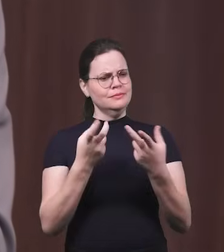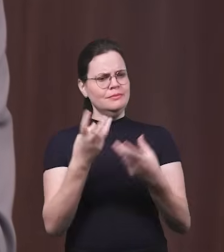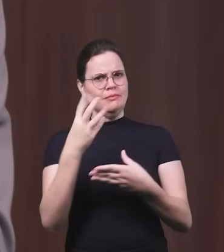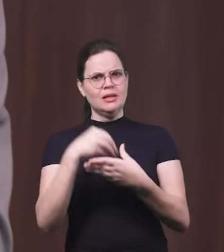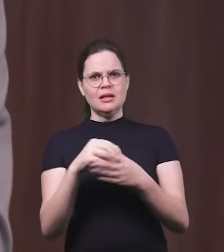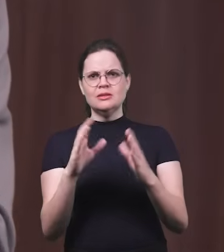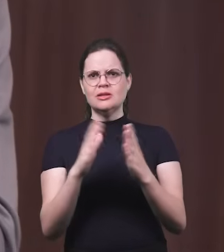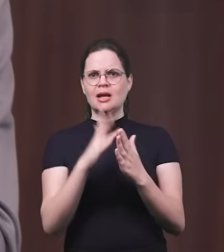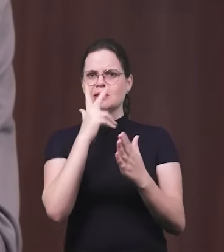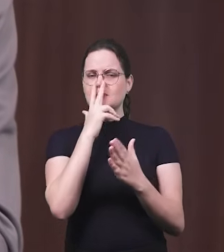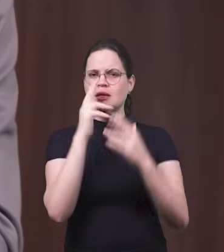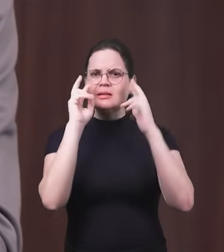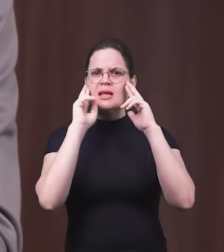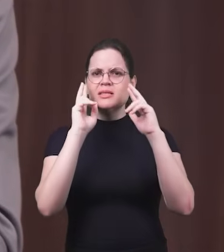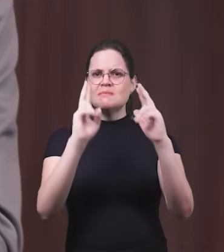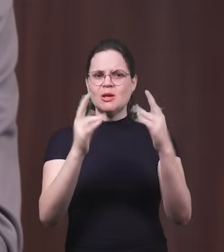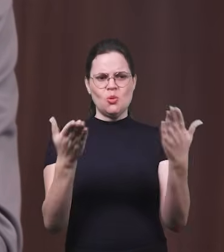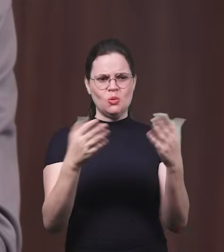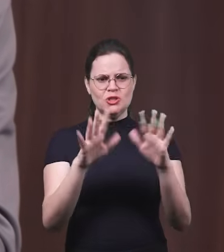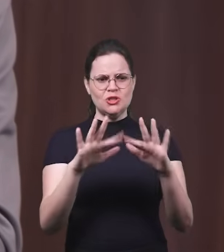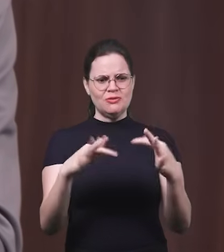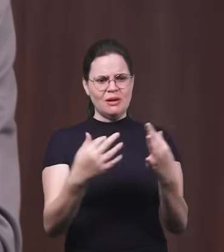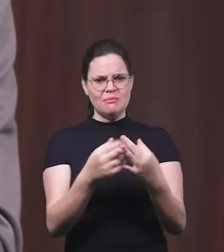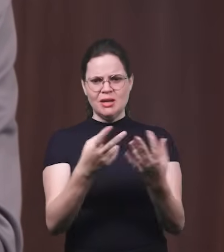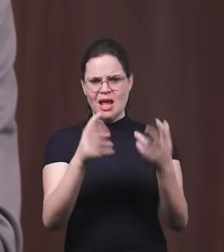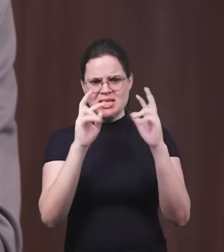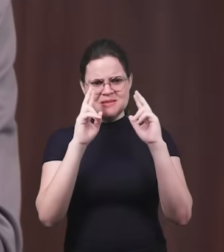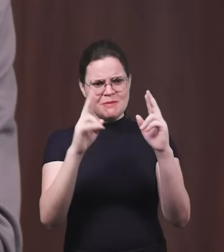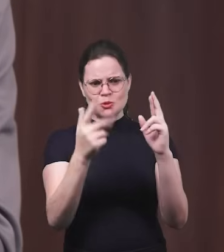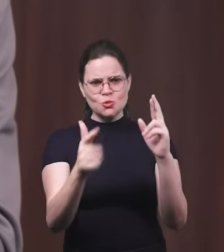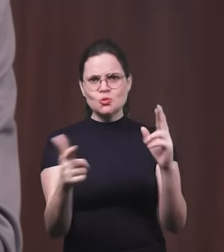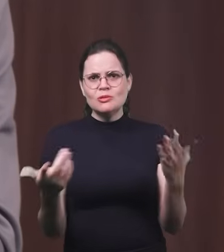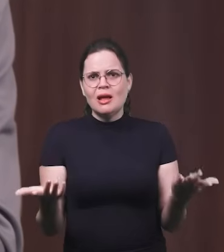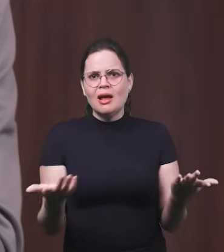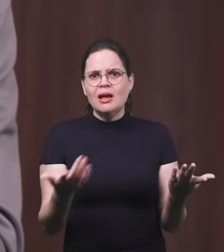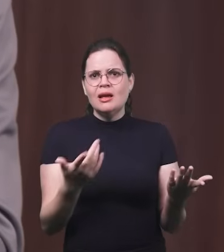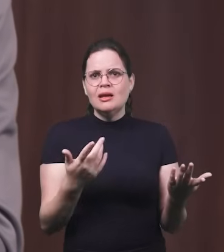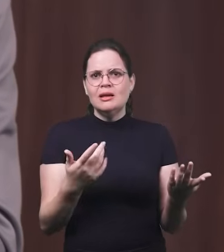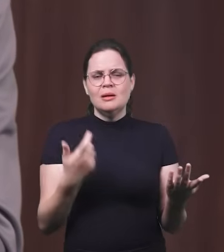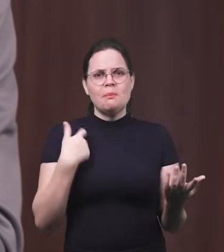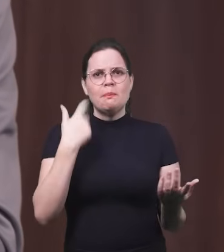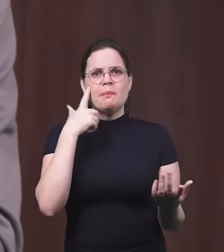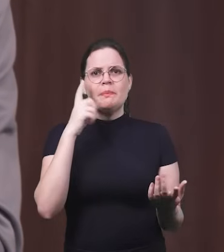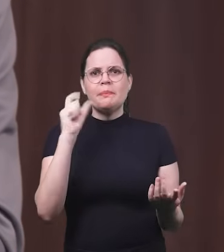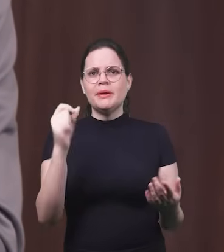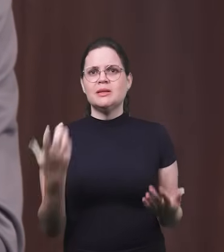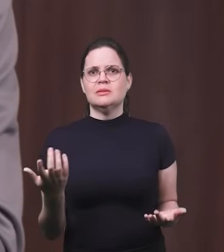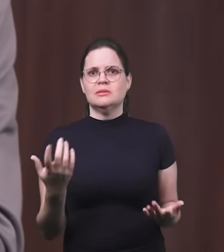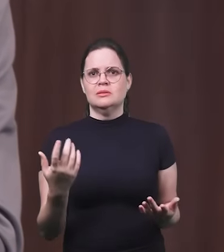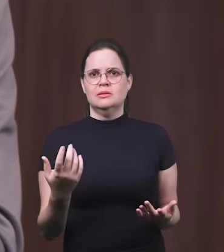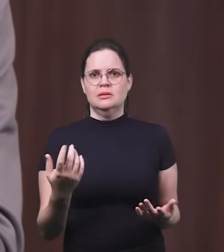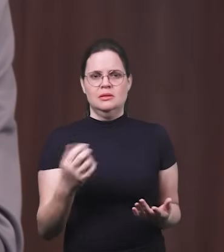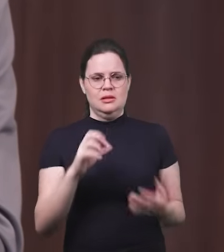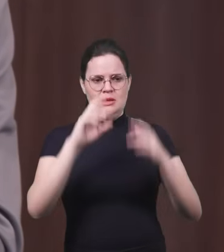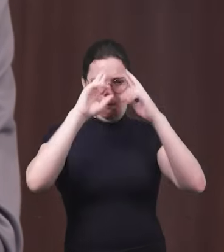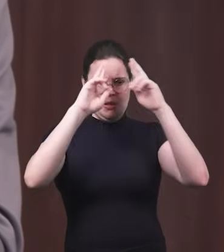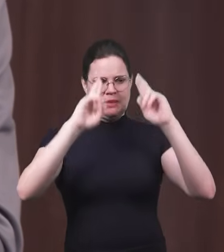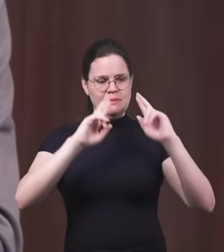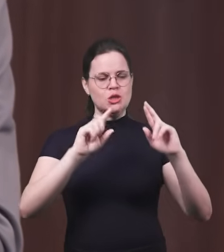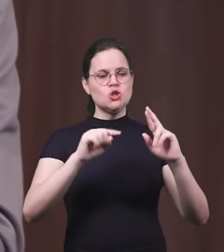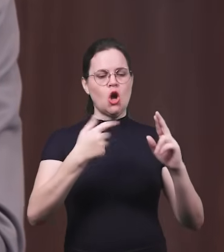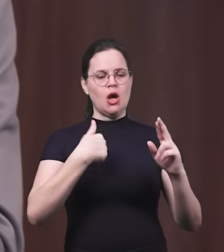lares é que está acabando o respeito. E as pessoas não respeitam mais nada. E achar que você tem que só respeitar